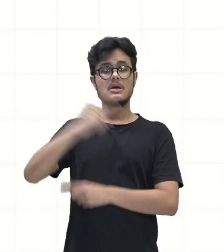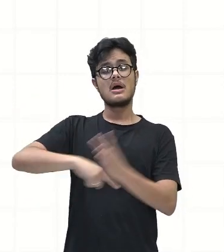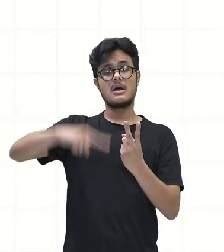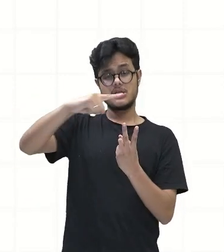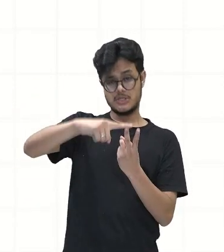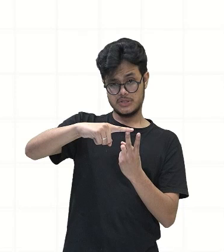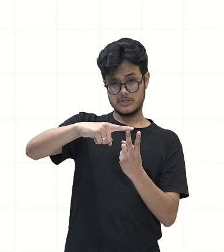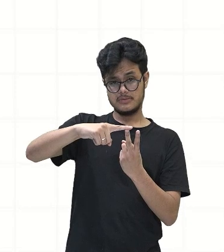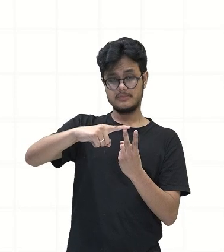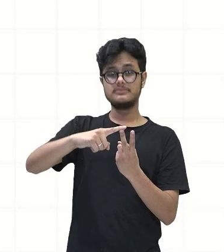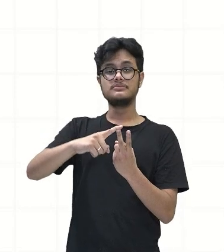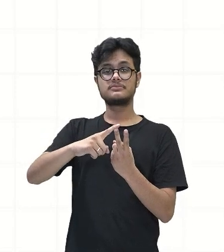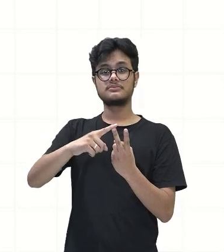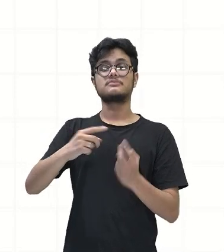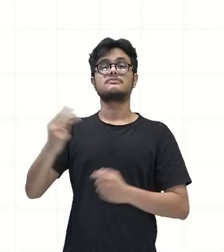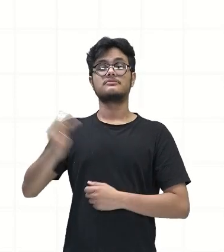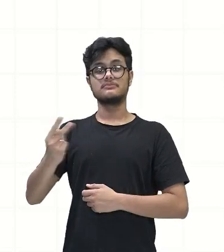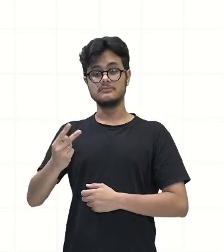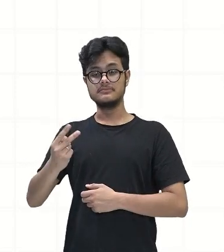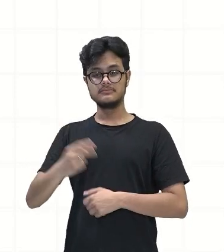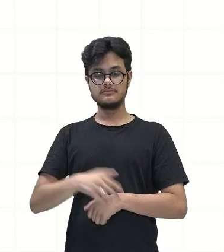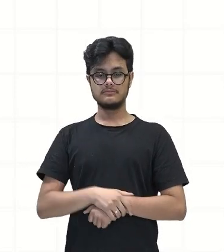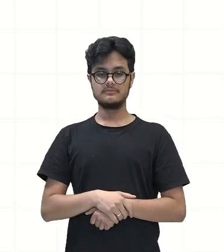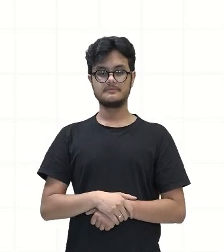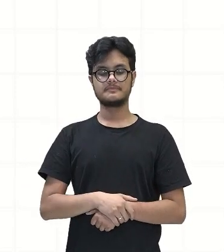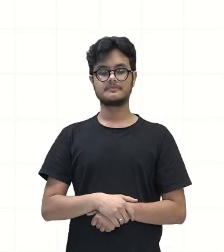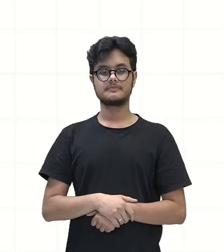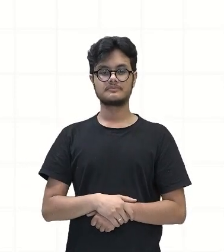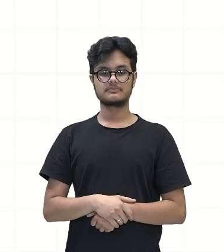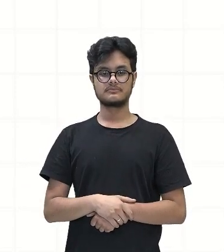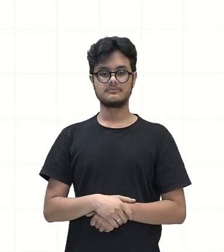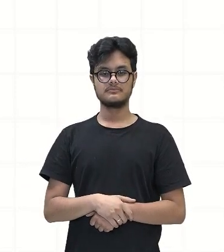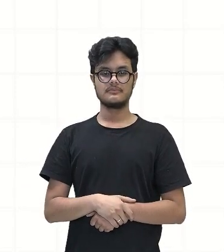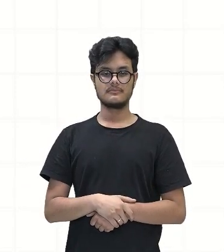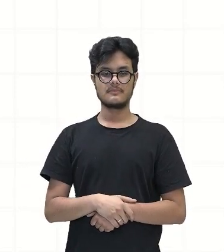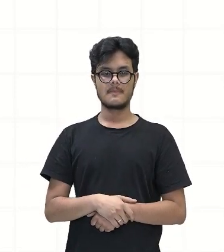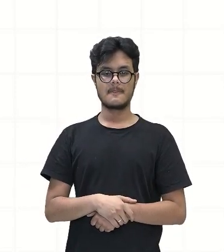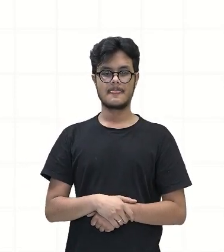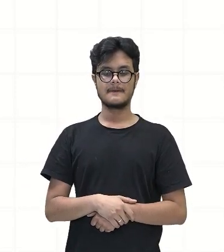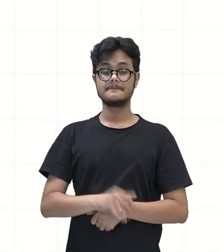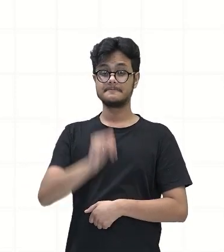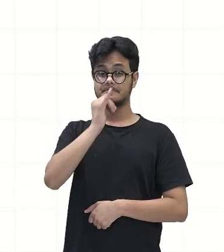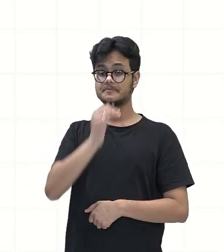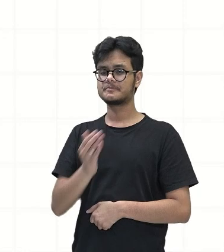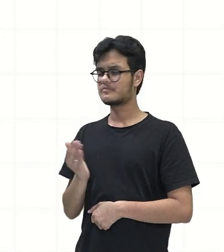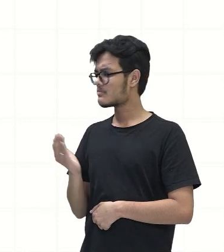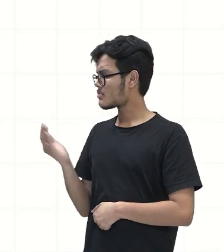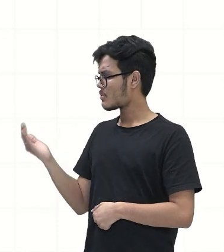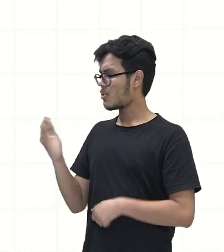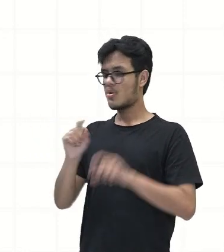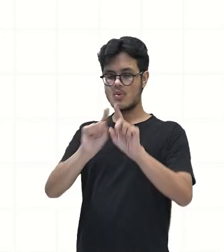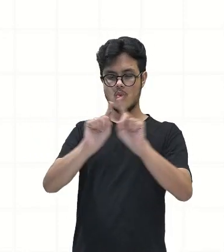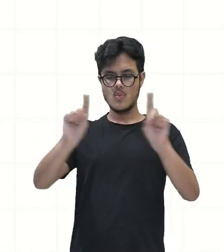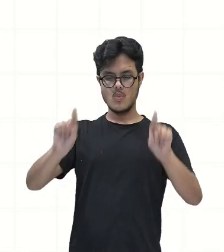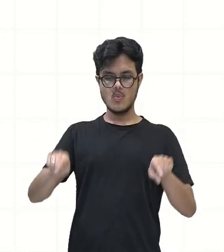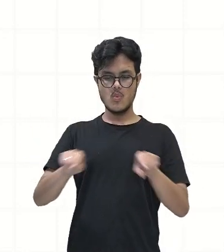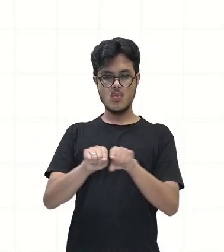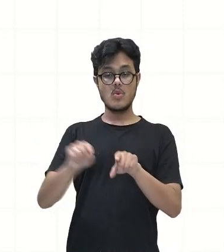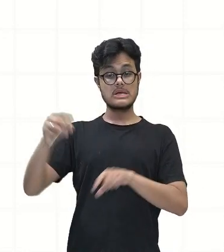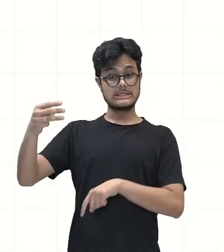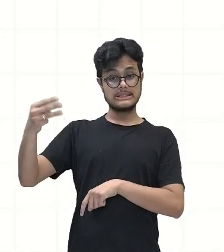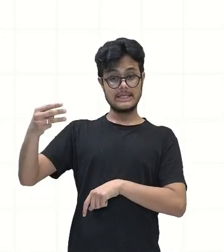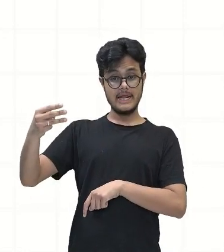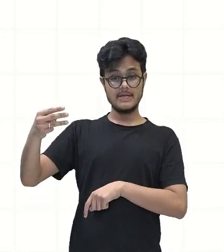de 2. Então, se a gente tiver um quadrado que mede aqui 3 centímetros, qual vai ser